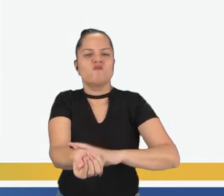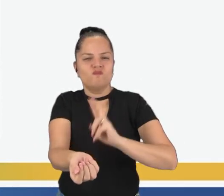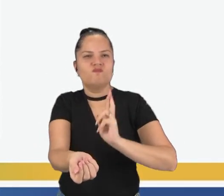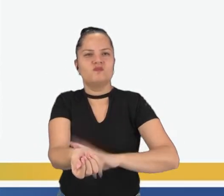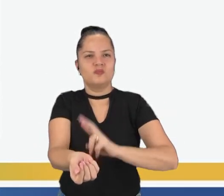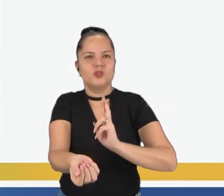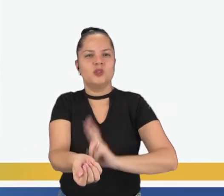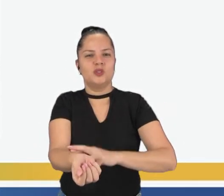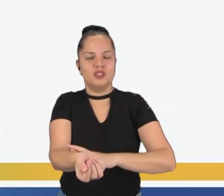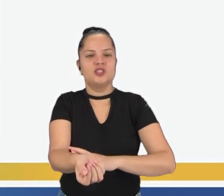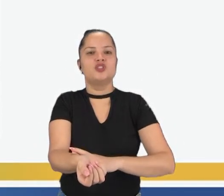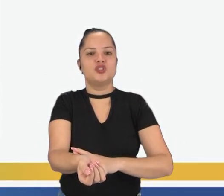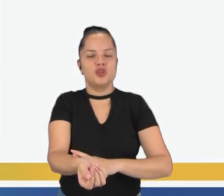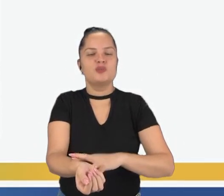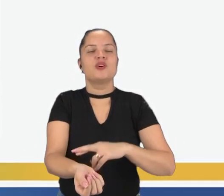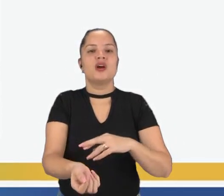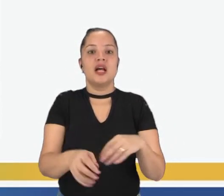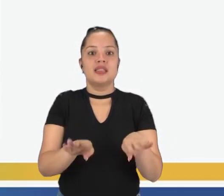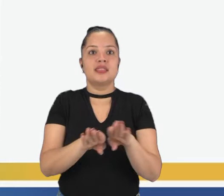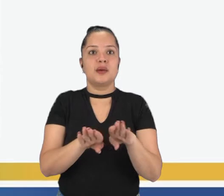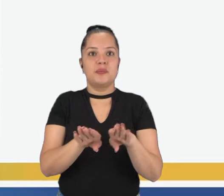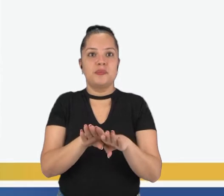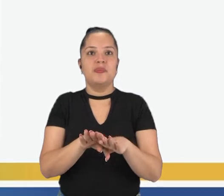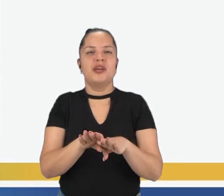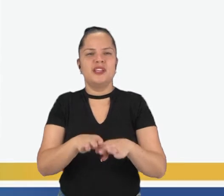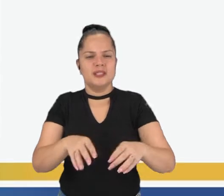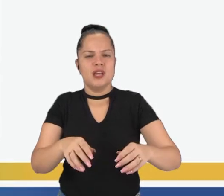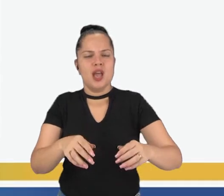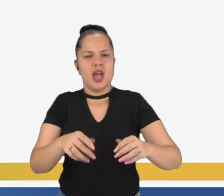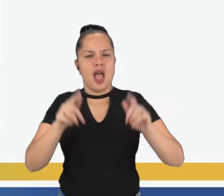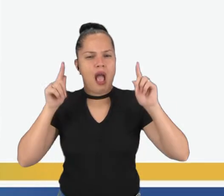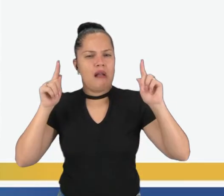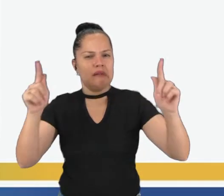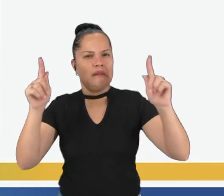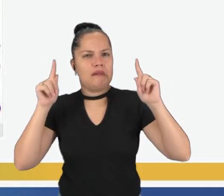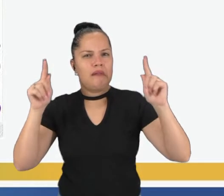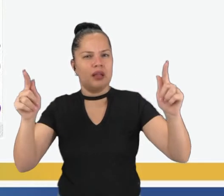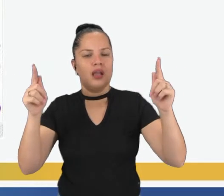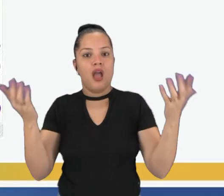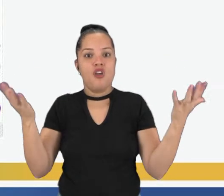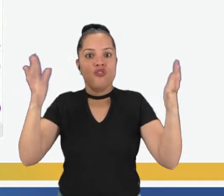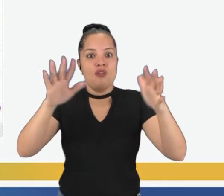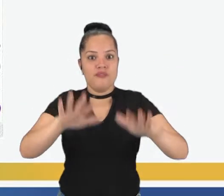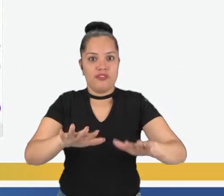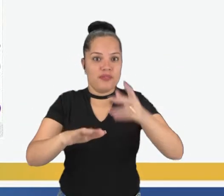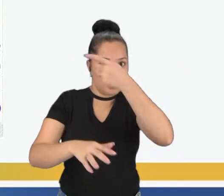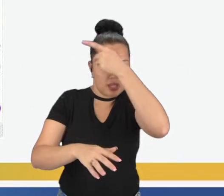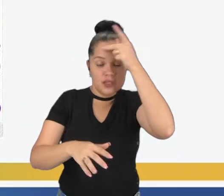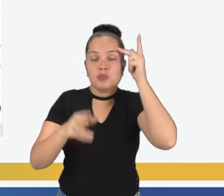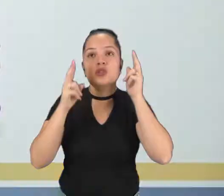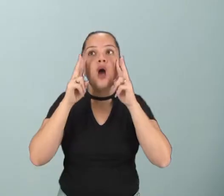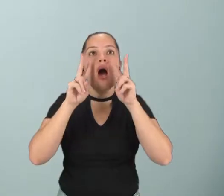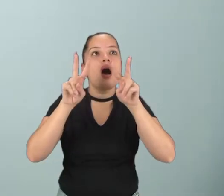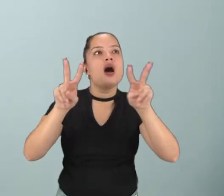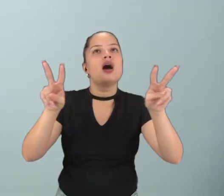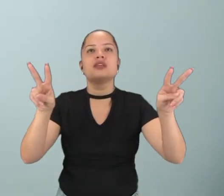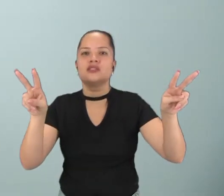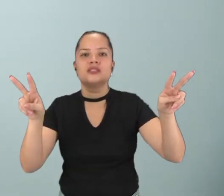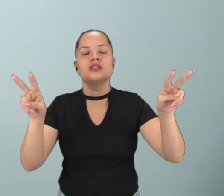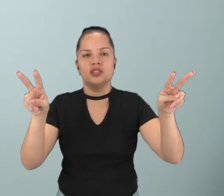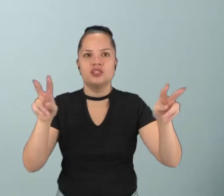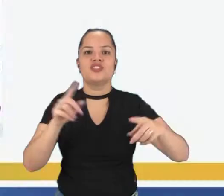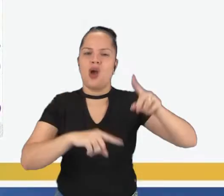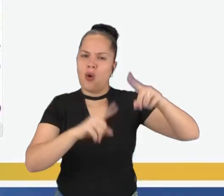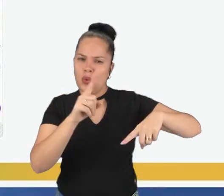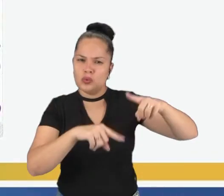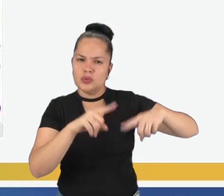uma autenticidade, um caráter contestador e um envolvimento do público. Isso é muito importante. E os instrumentos